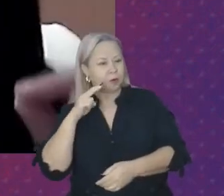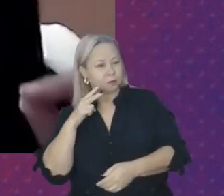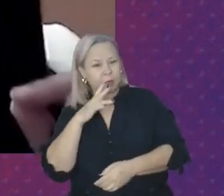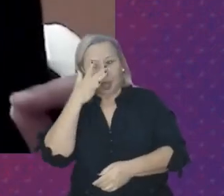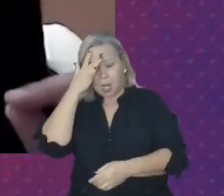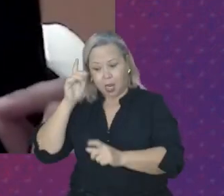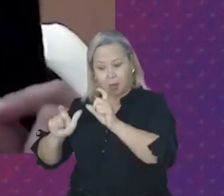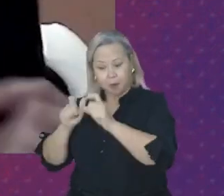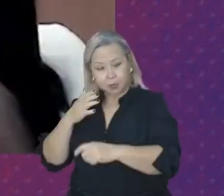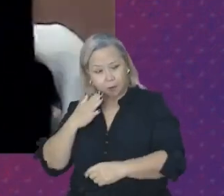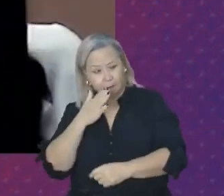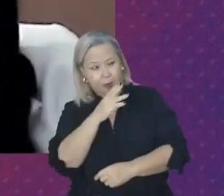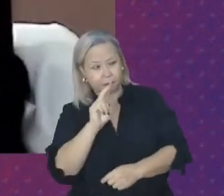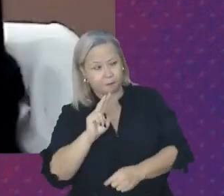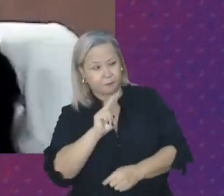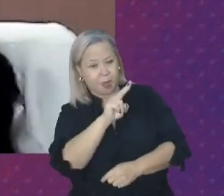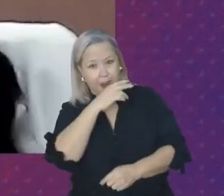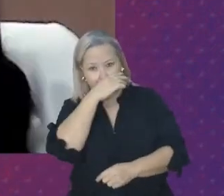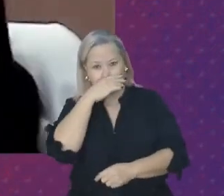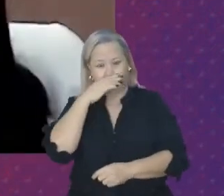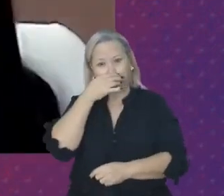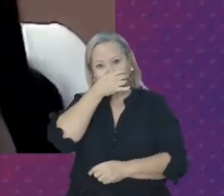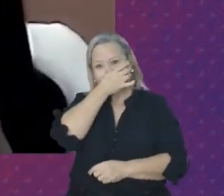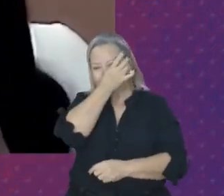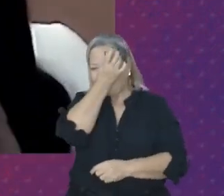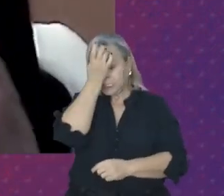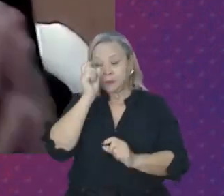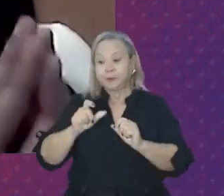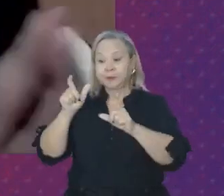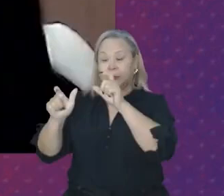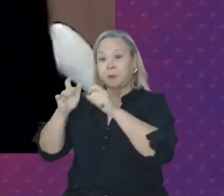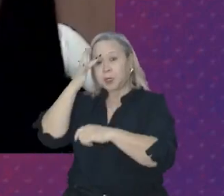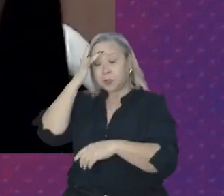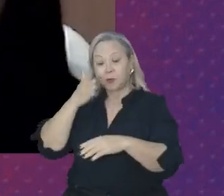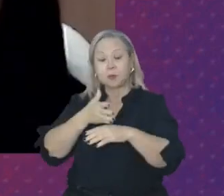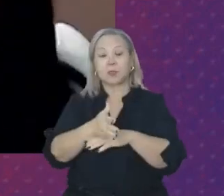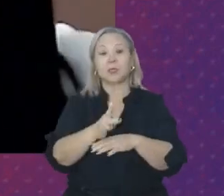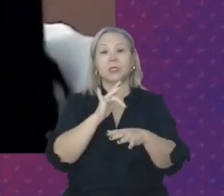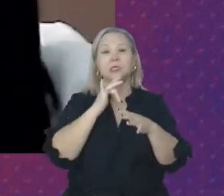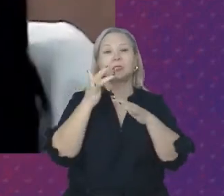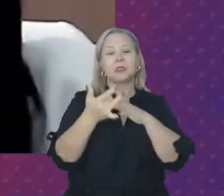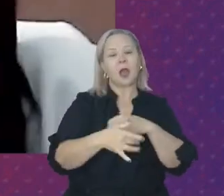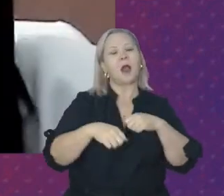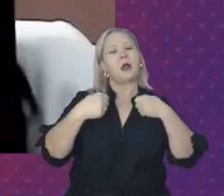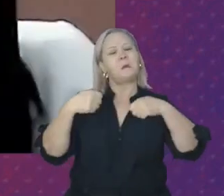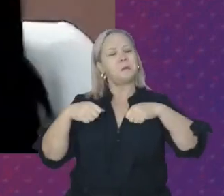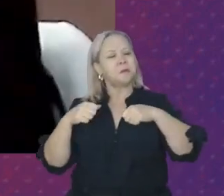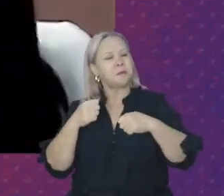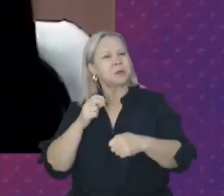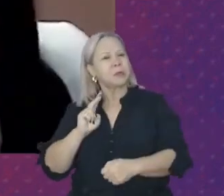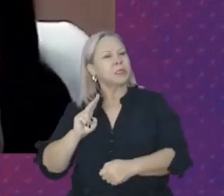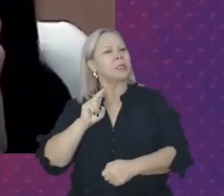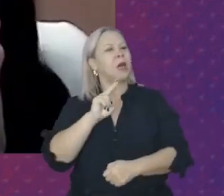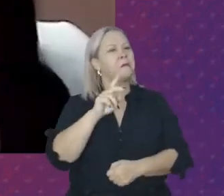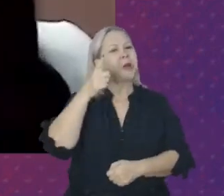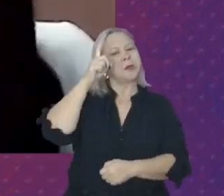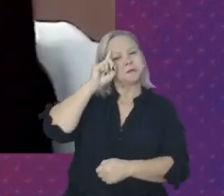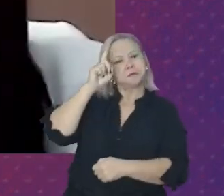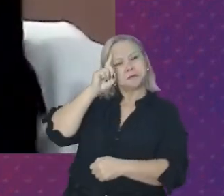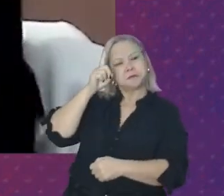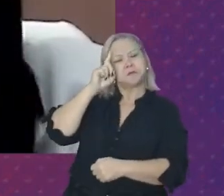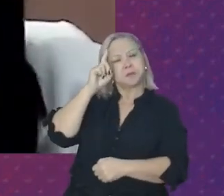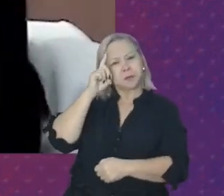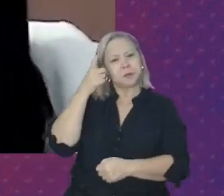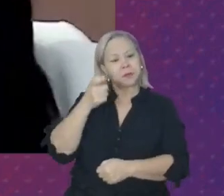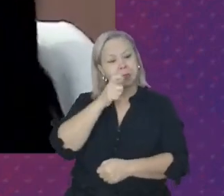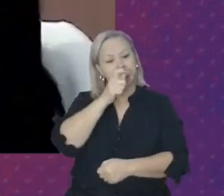já está na sua rede social tem a necessidade de ver o teu dia a dia, acompanhar o seu dia a dia